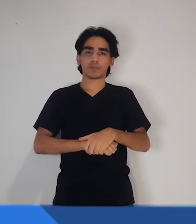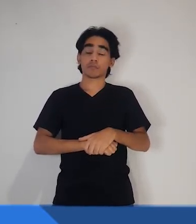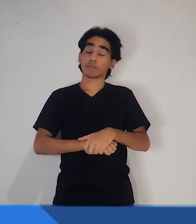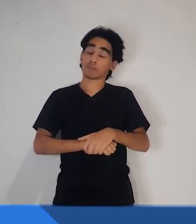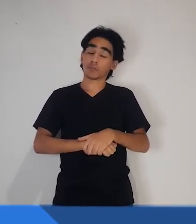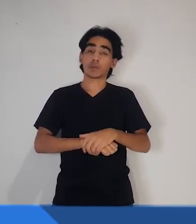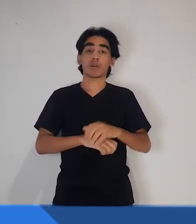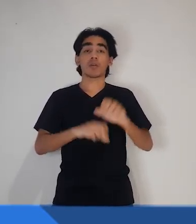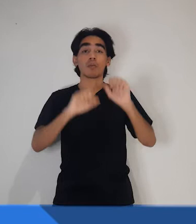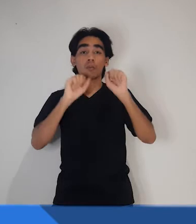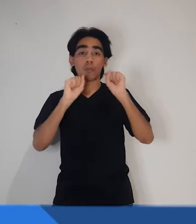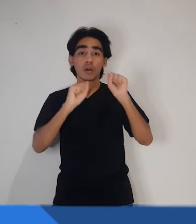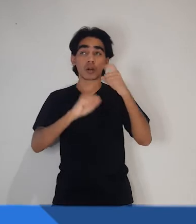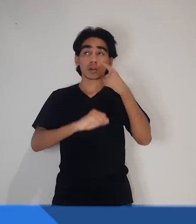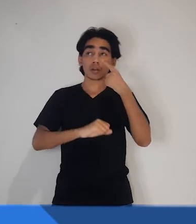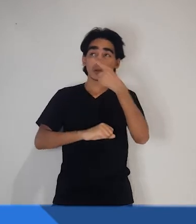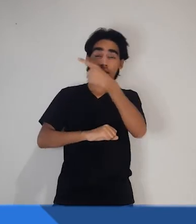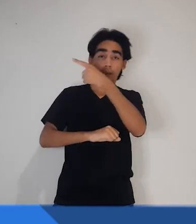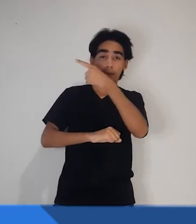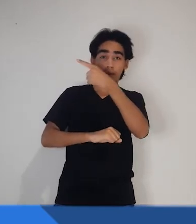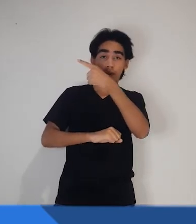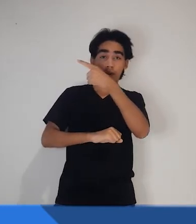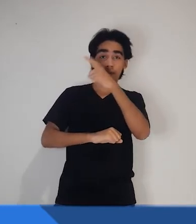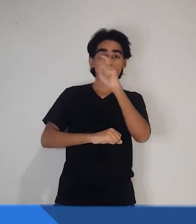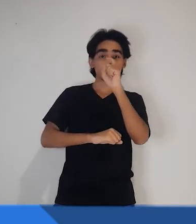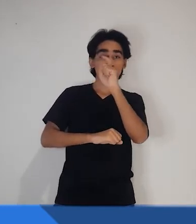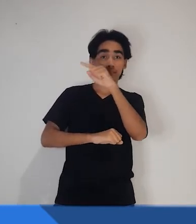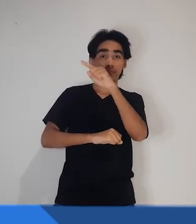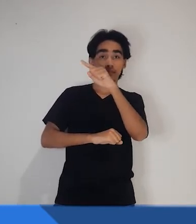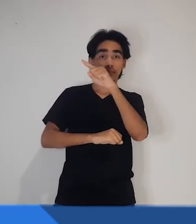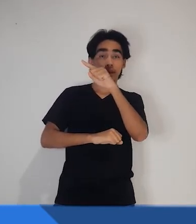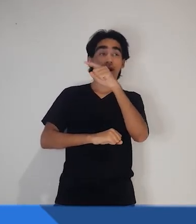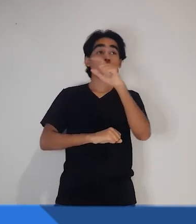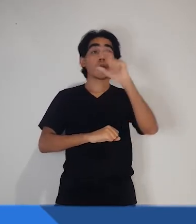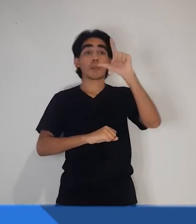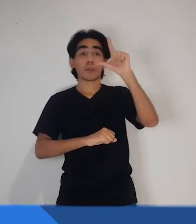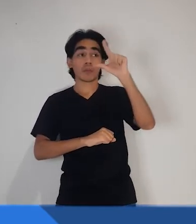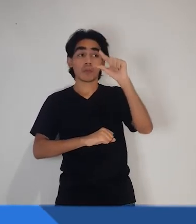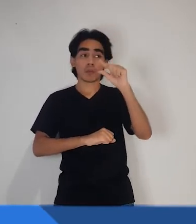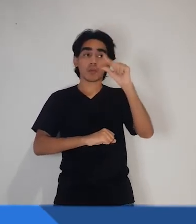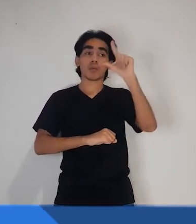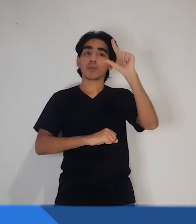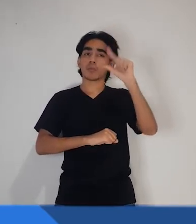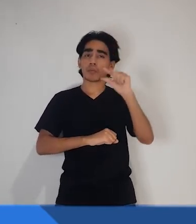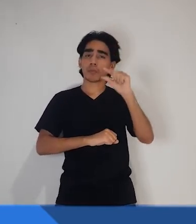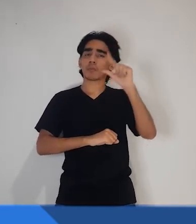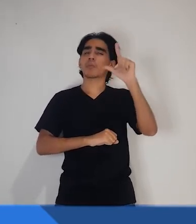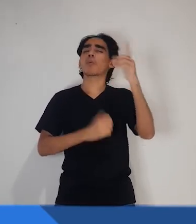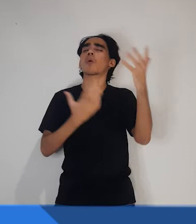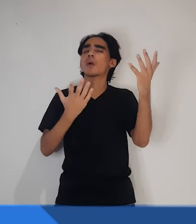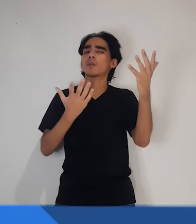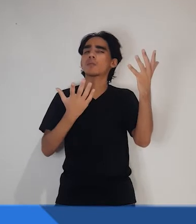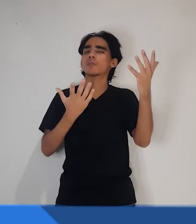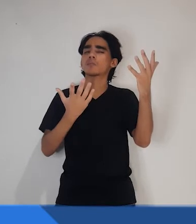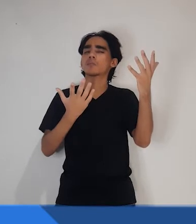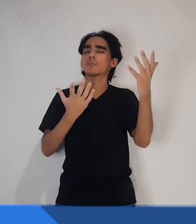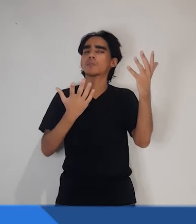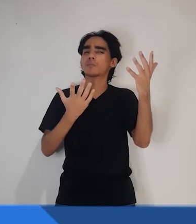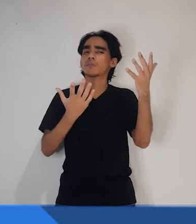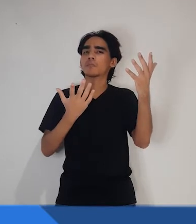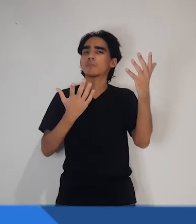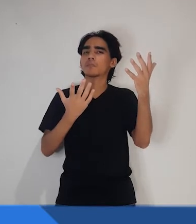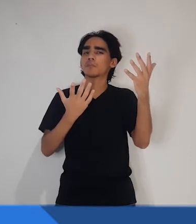A gente pode marcar essa aqui, sensibilidade à caixa, né? Se é maiúscula ou minúscula, se vai fazer diferença. No caso aqui, a